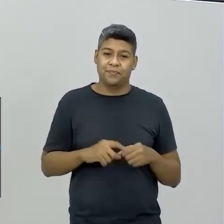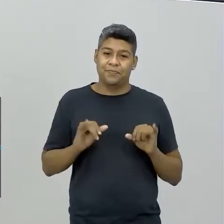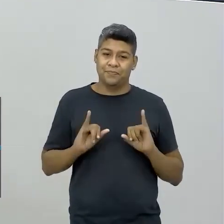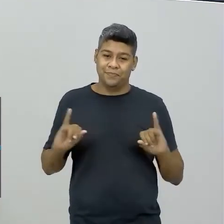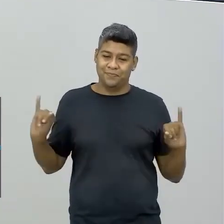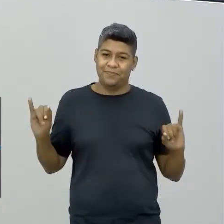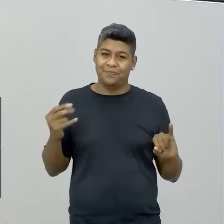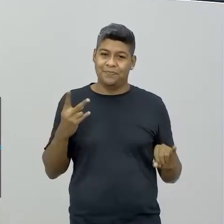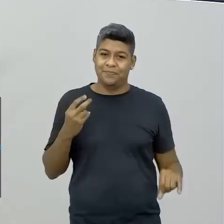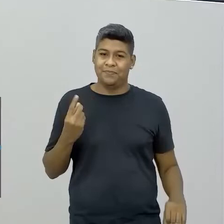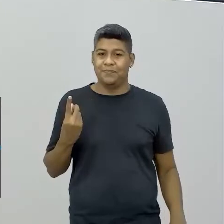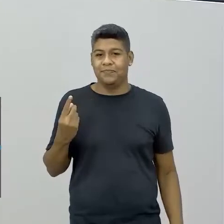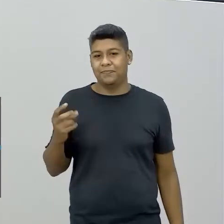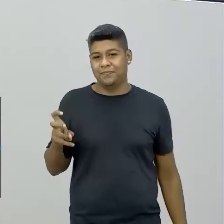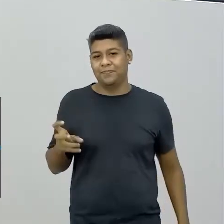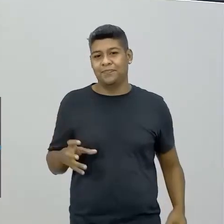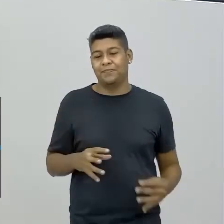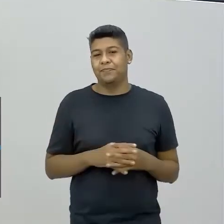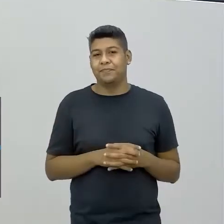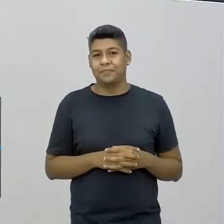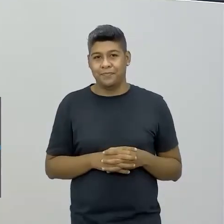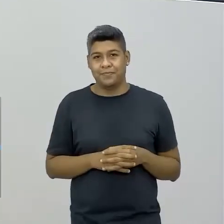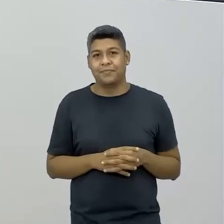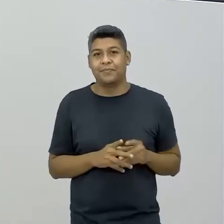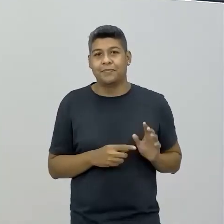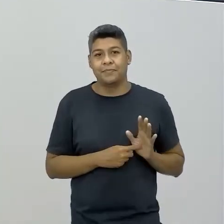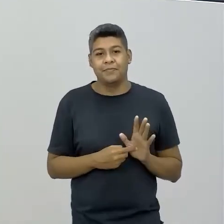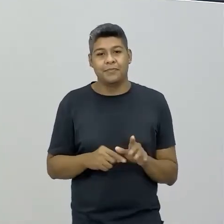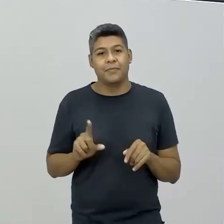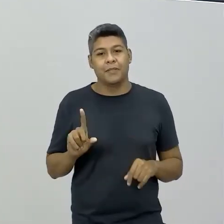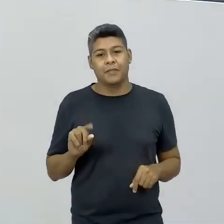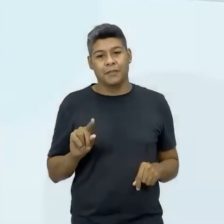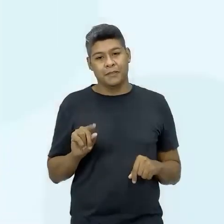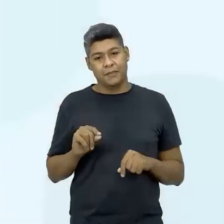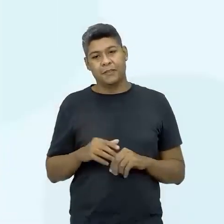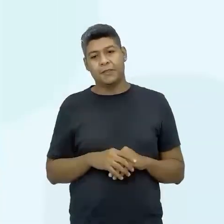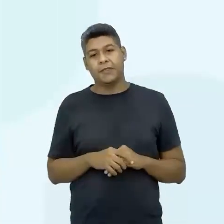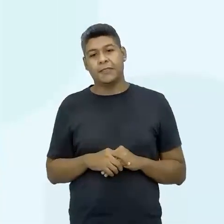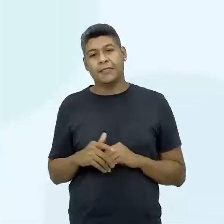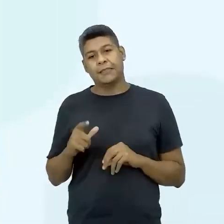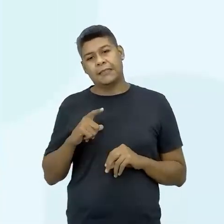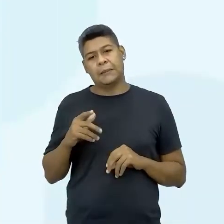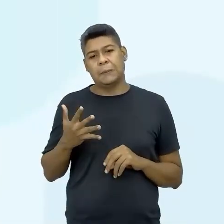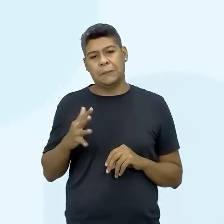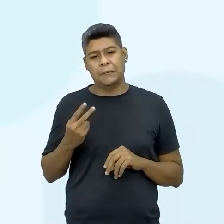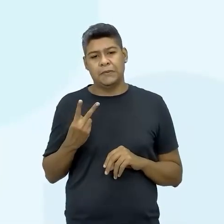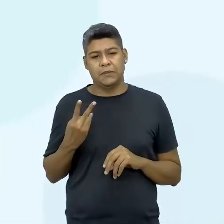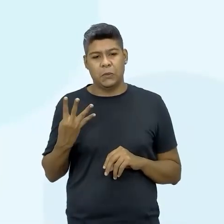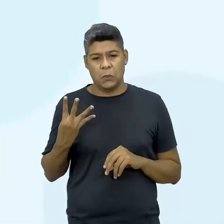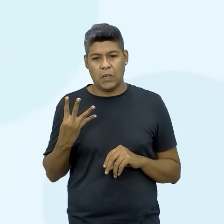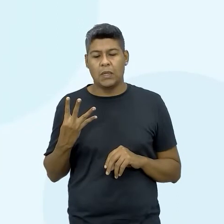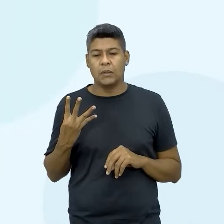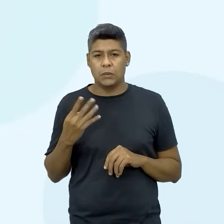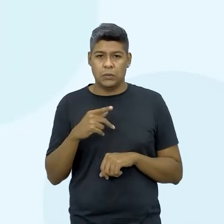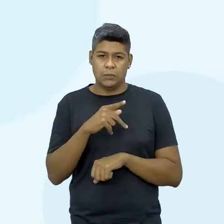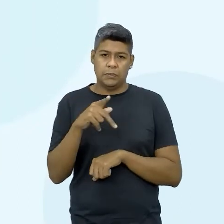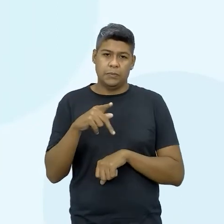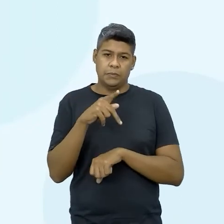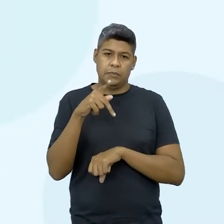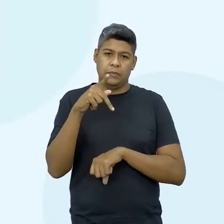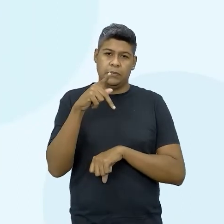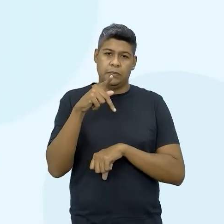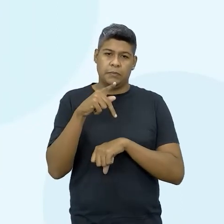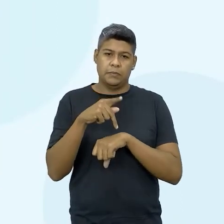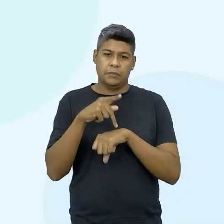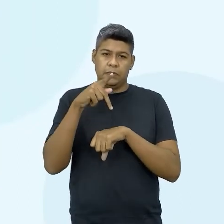de 2015. O que esses dados mostram pra gente? Ó, aqui a gente tem cerca de 24 países, a gente já sabe que